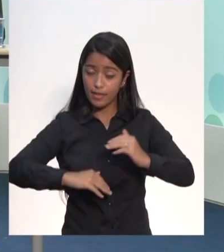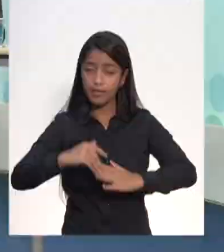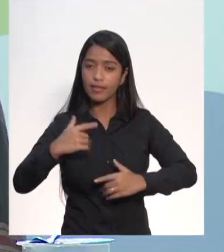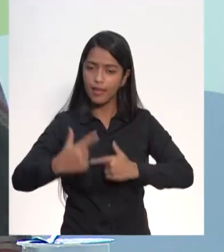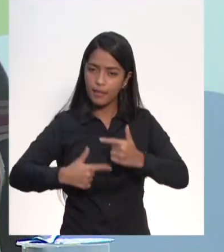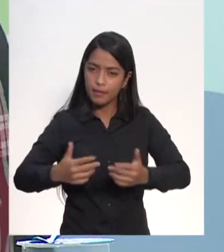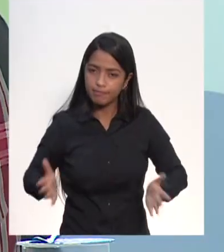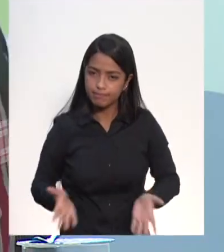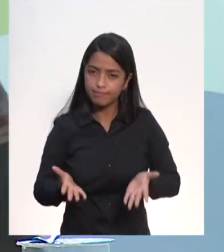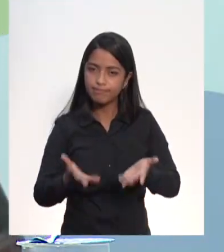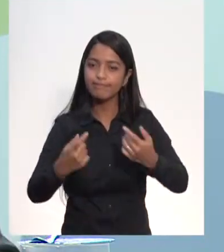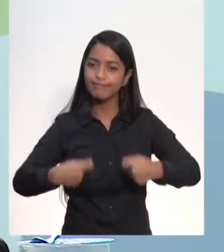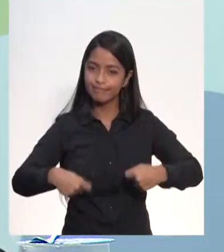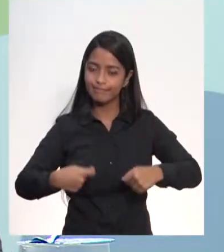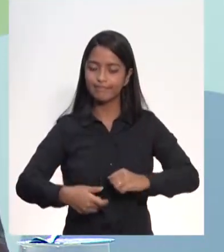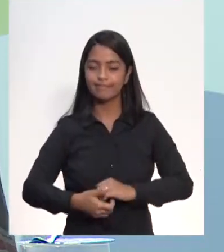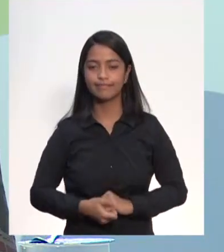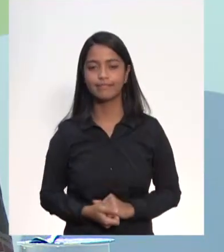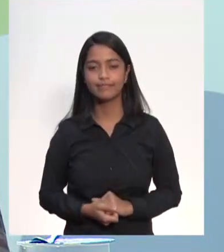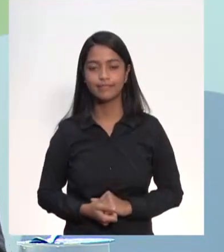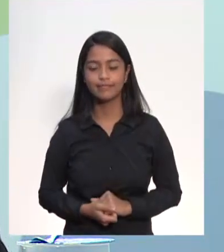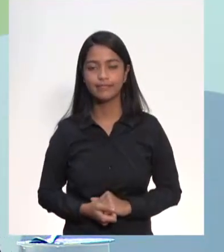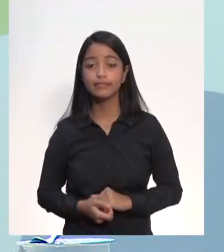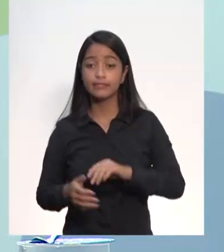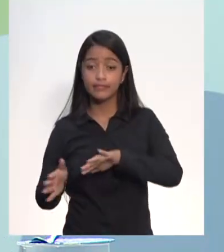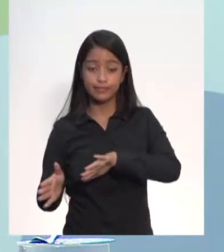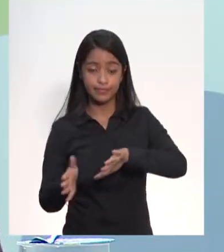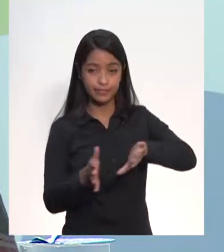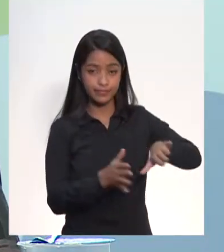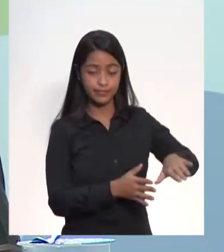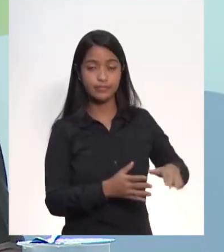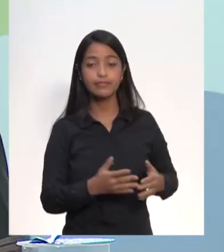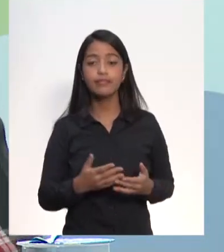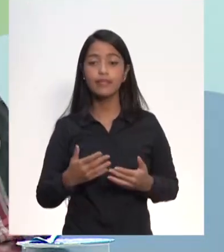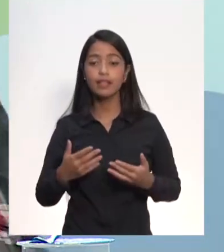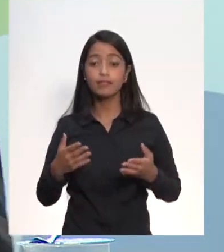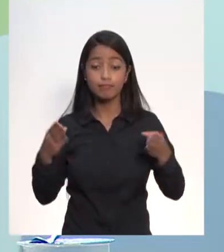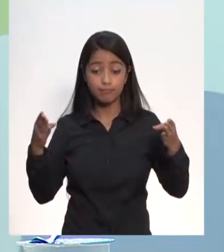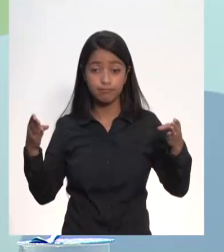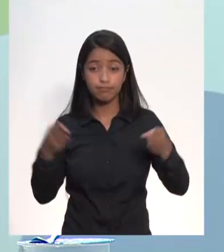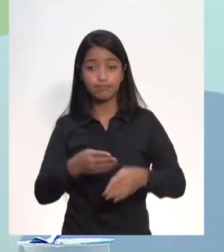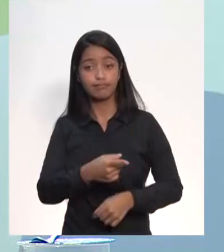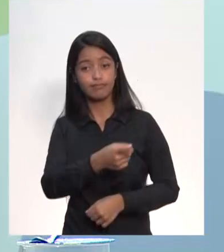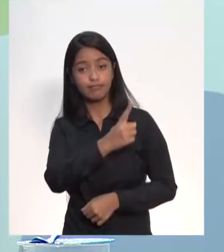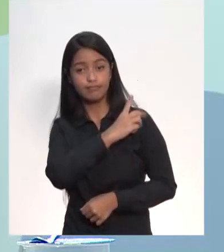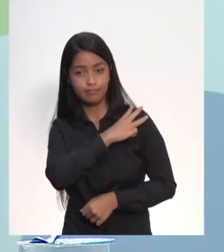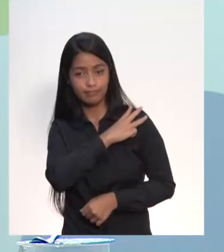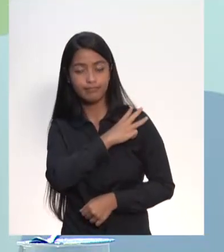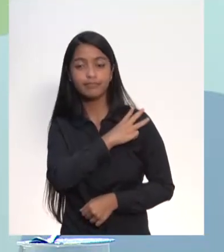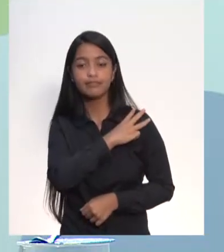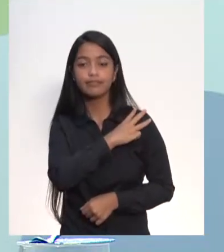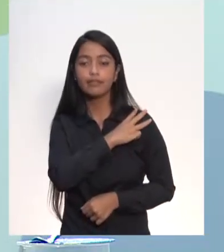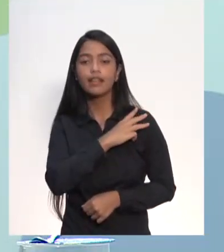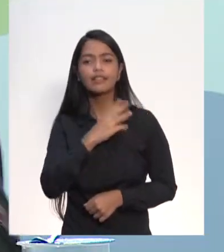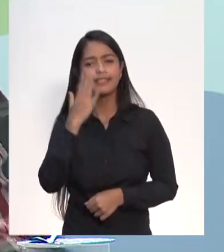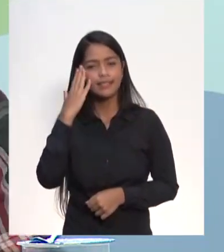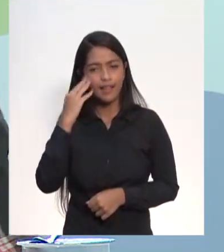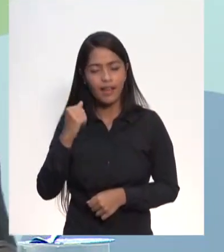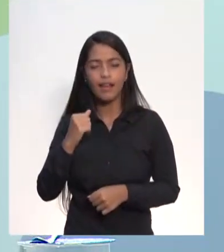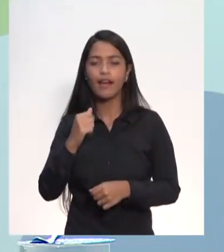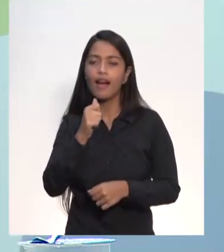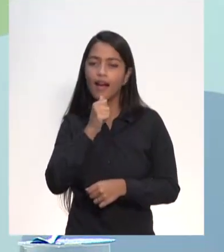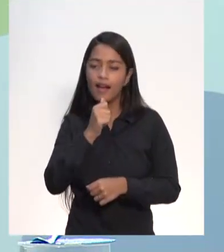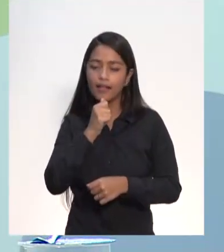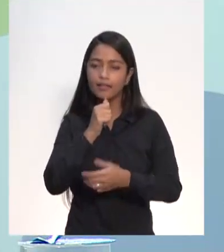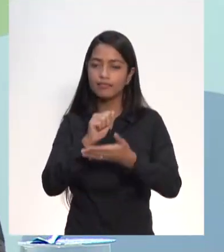nas habilidades essenciais de matemática para o ensino médio, vale recordar que nós ainda estamos em processo de homologação do